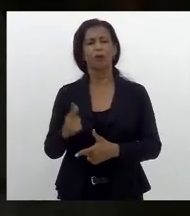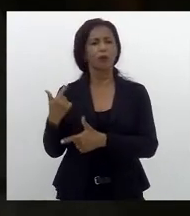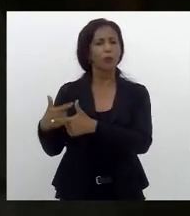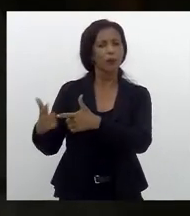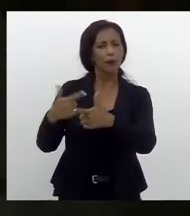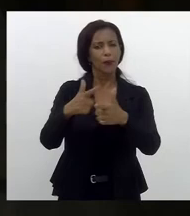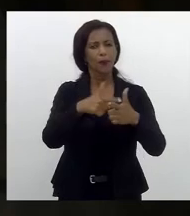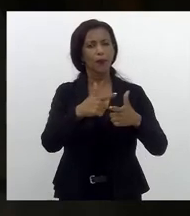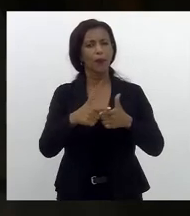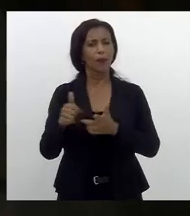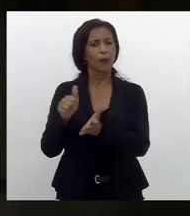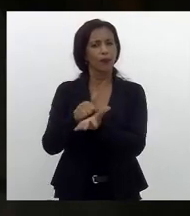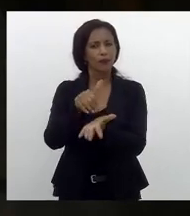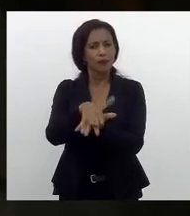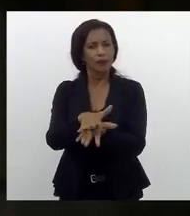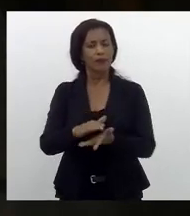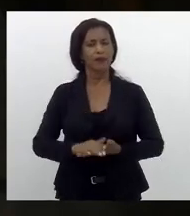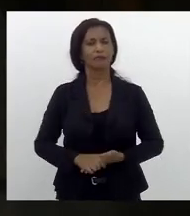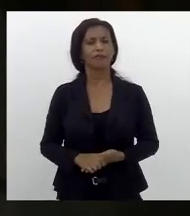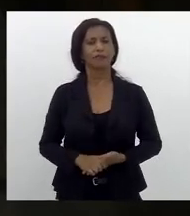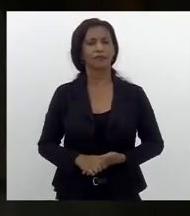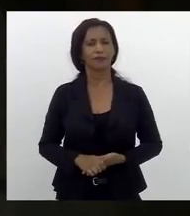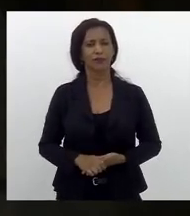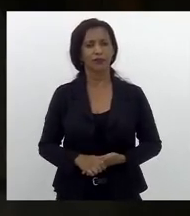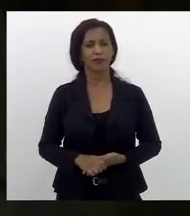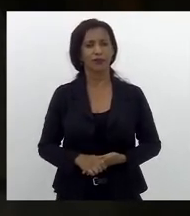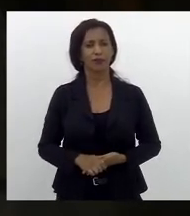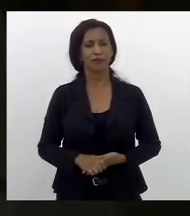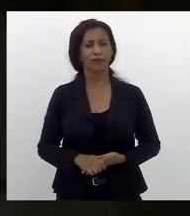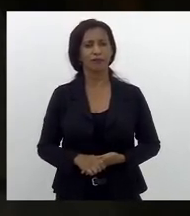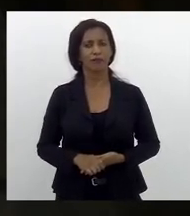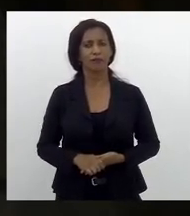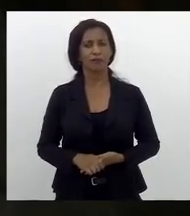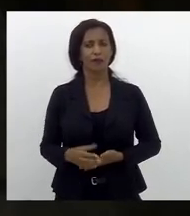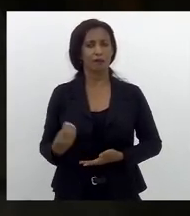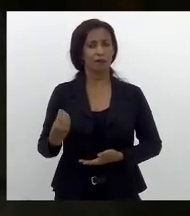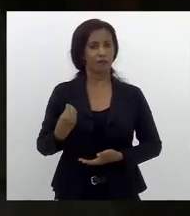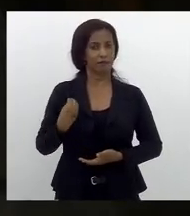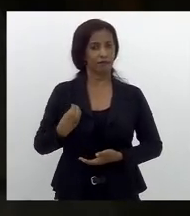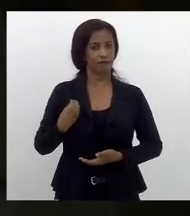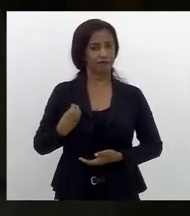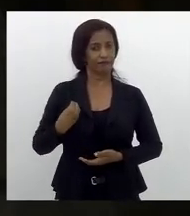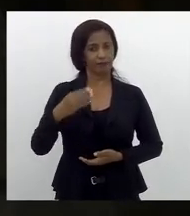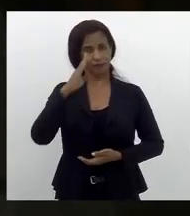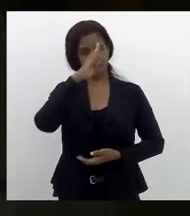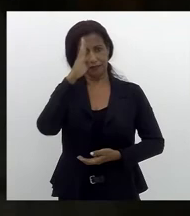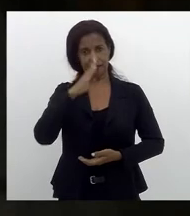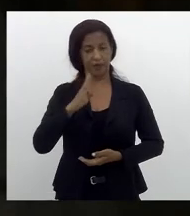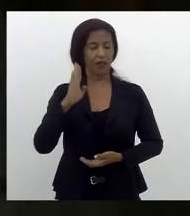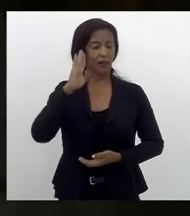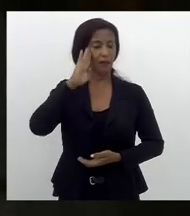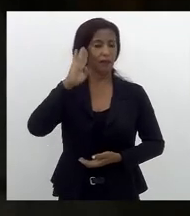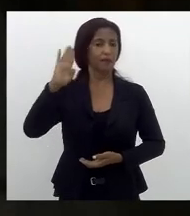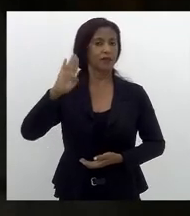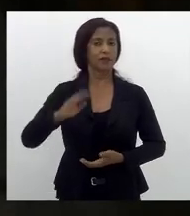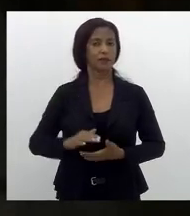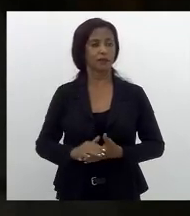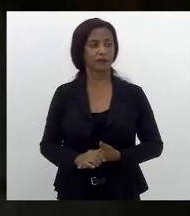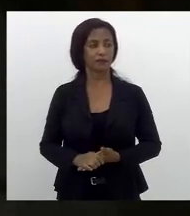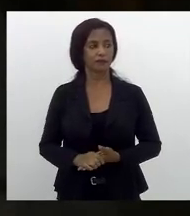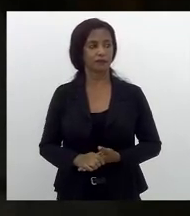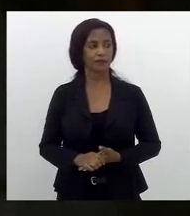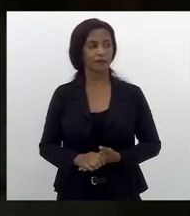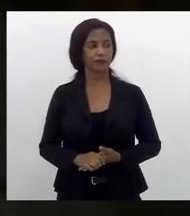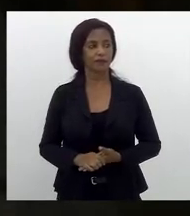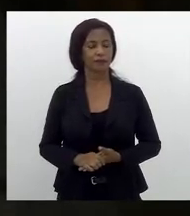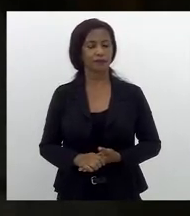graves consequências para o cotidiano brasileiro. A principal delas é